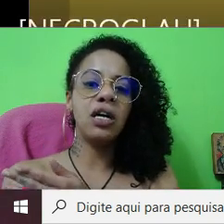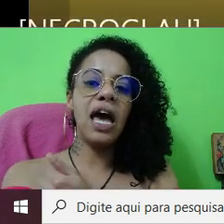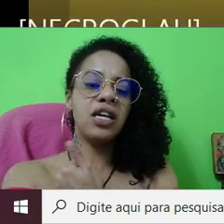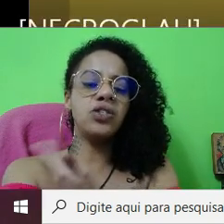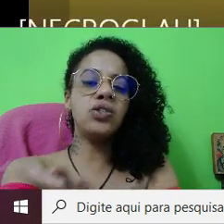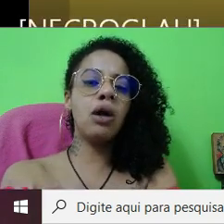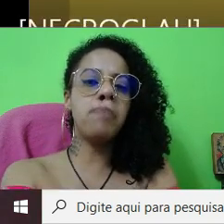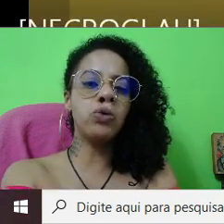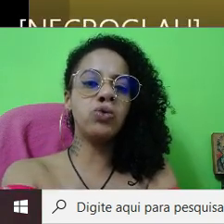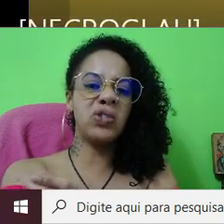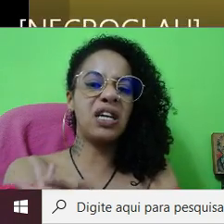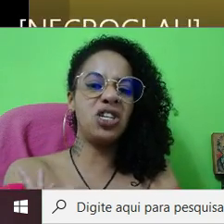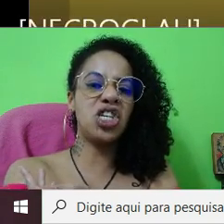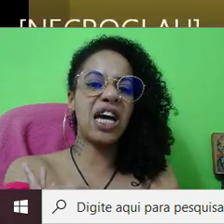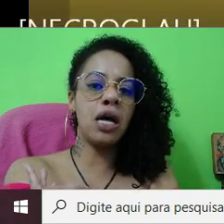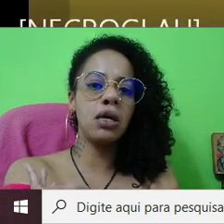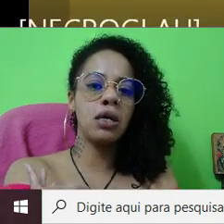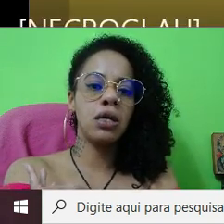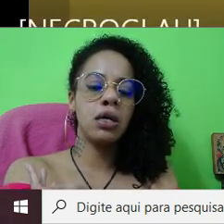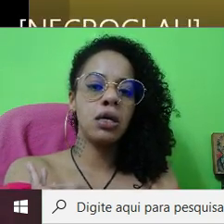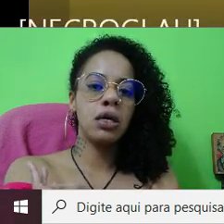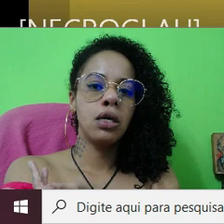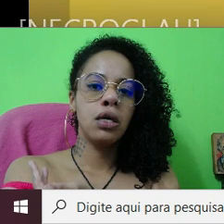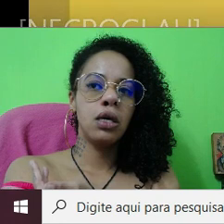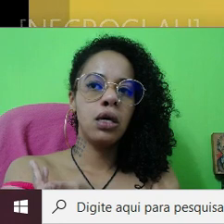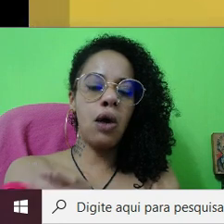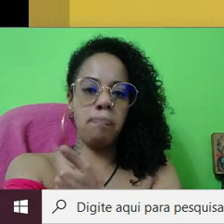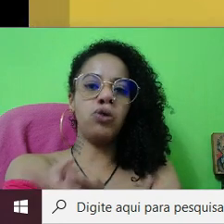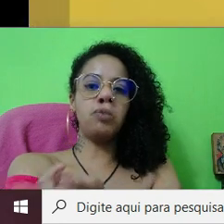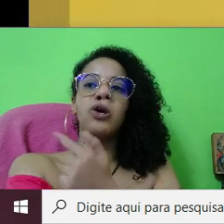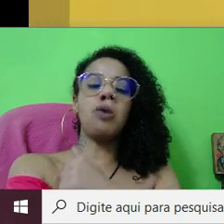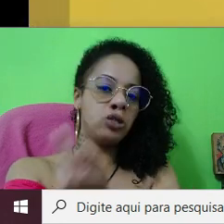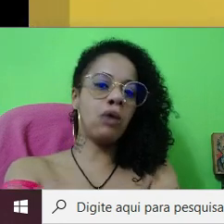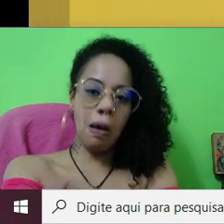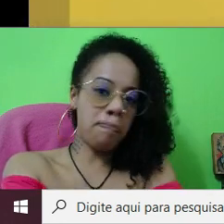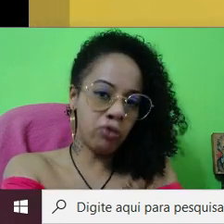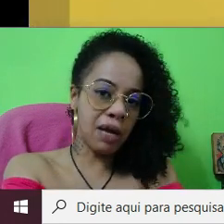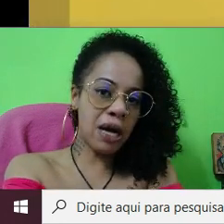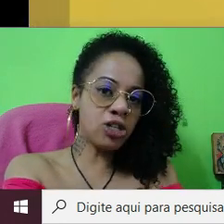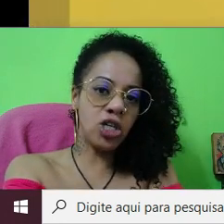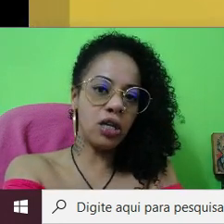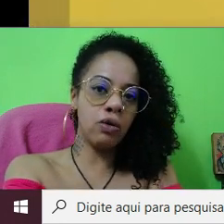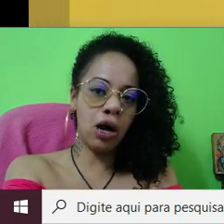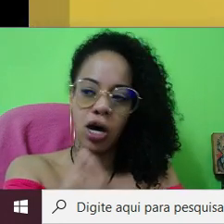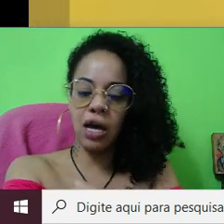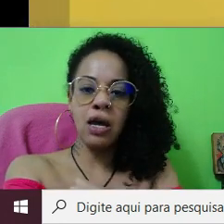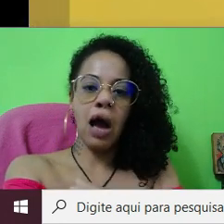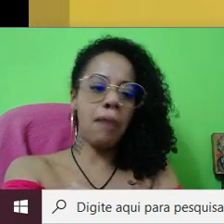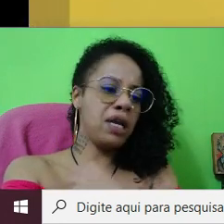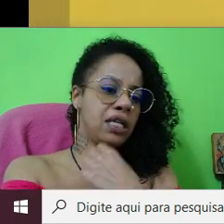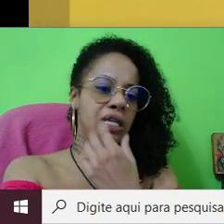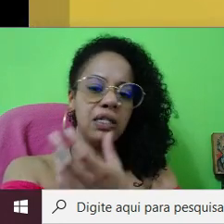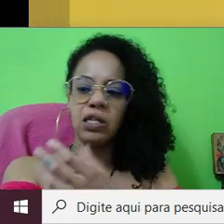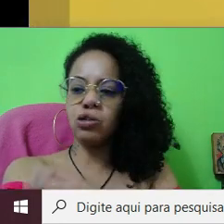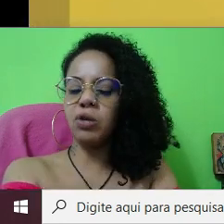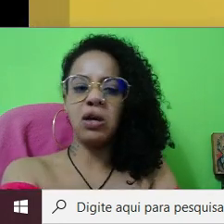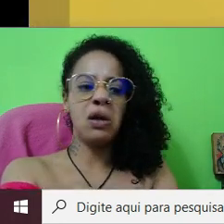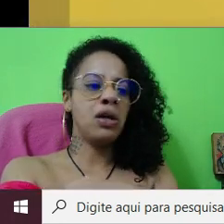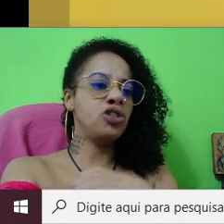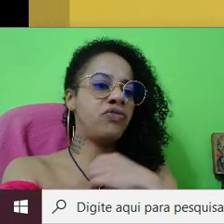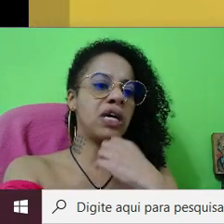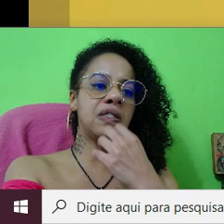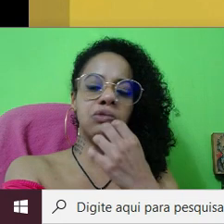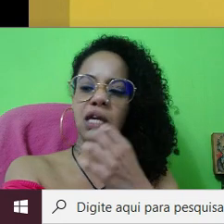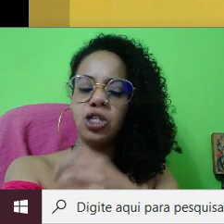que veja é isso que eu aponto isso é CR Eu aponto porque o pessoal aponta partido agora a militância